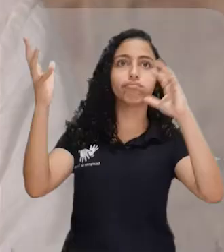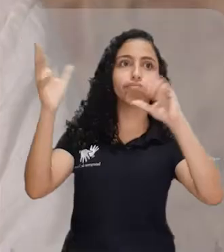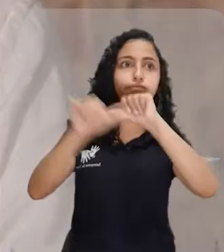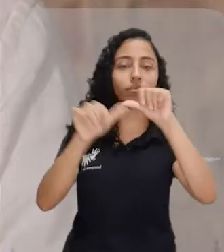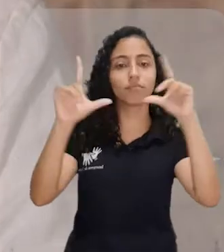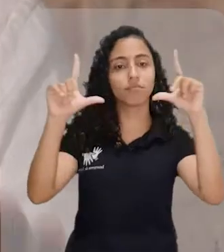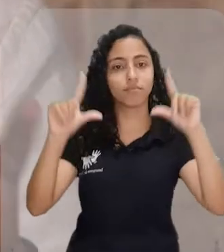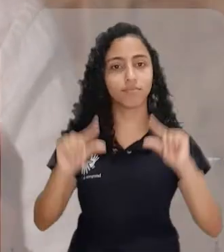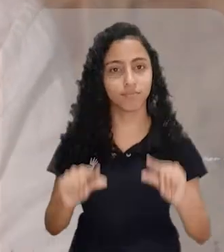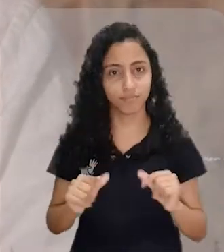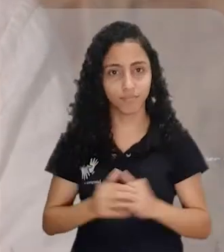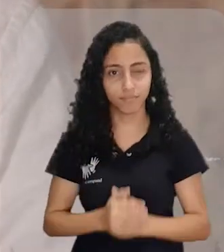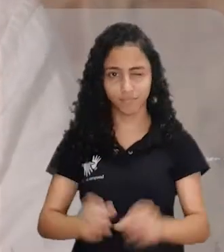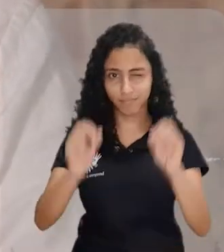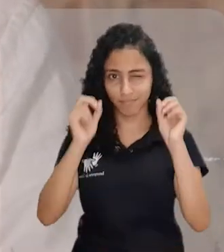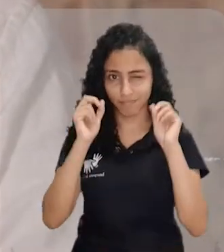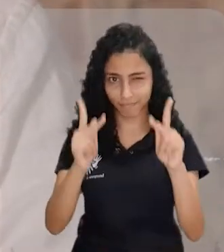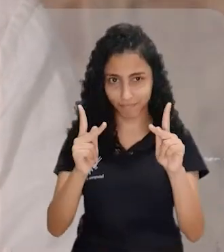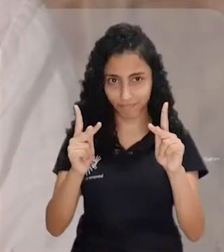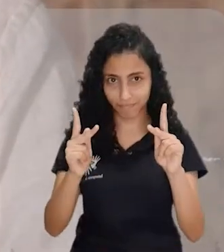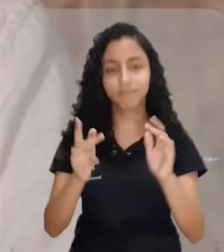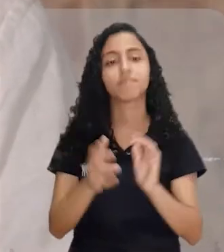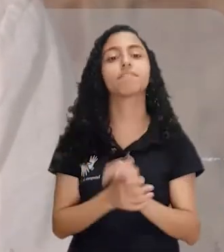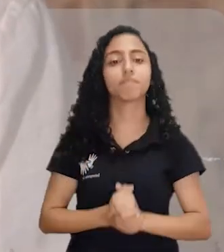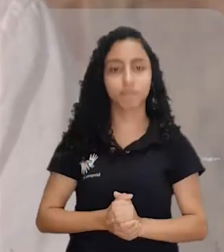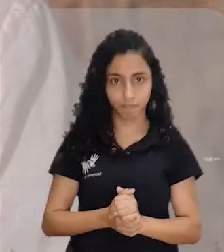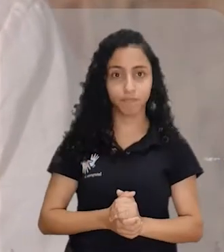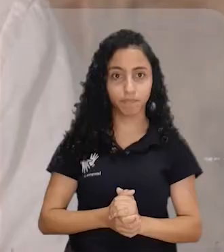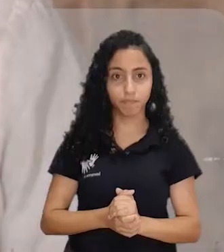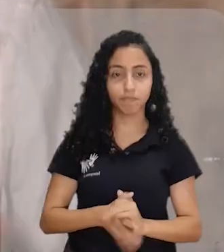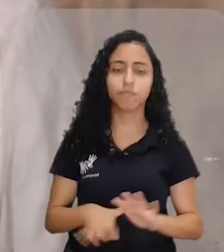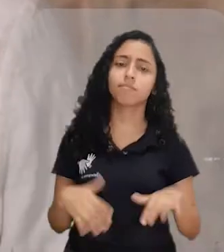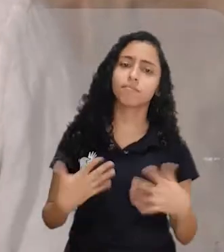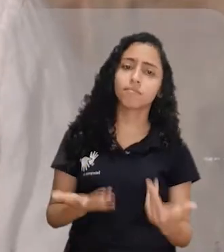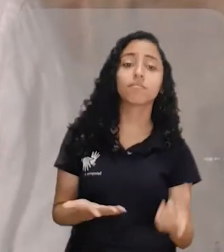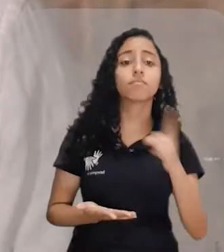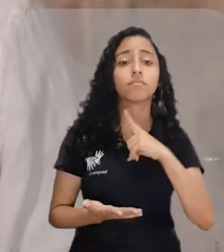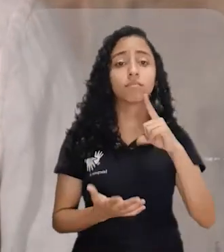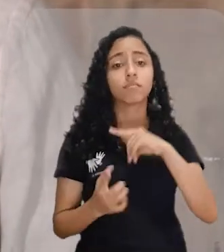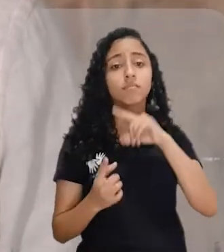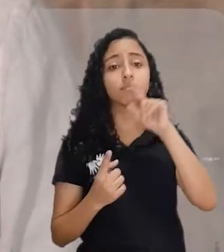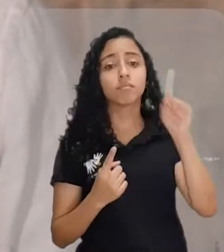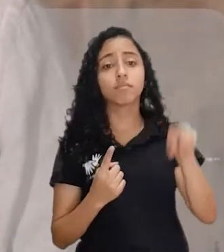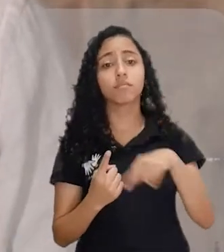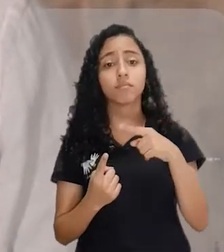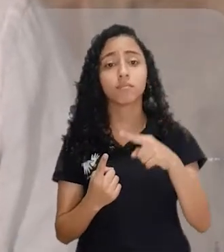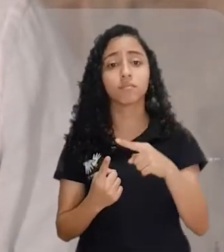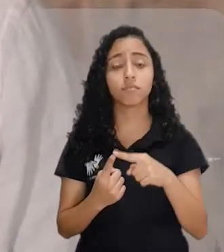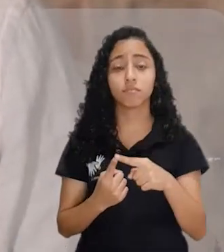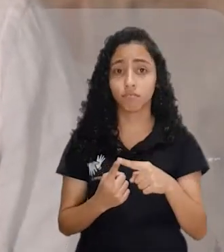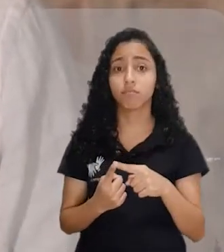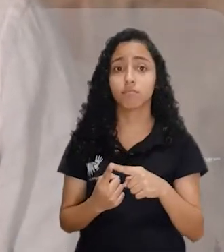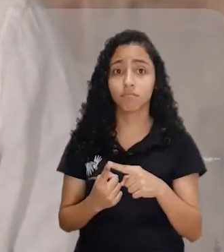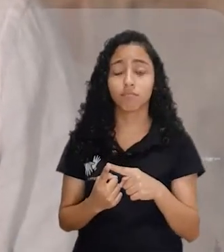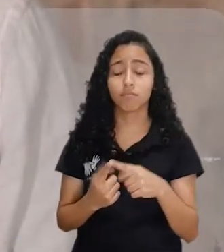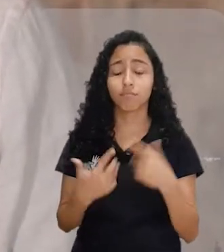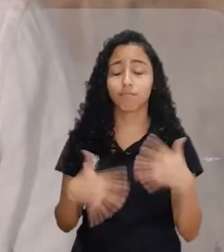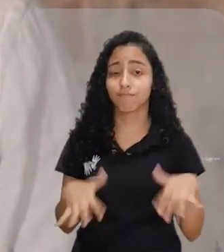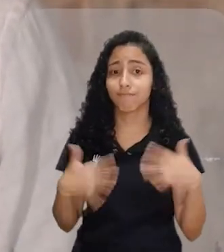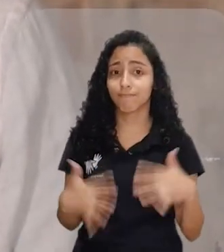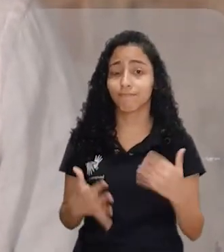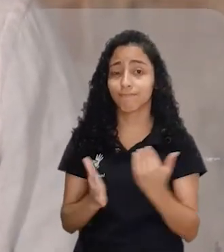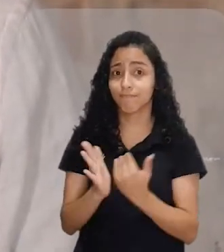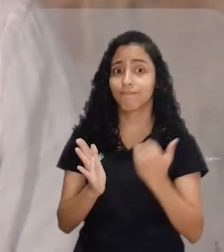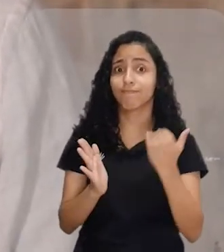clima. Ok? Muito bem. Bom, já que a gente tem essa meta, então, muito grande,